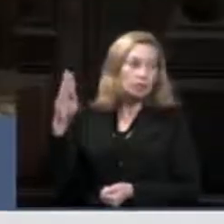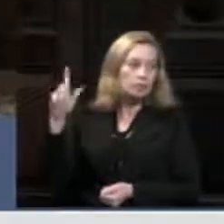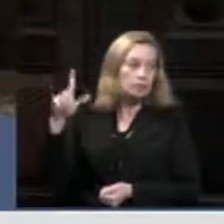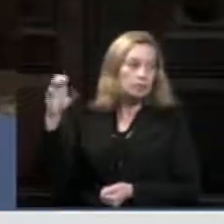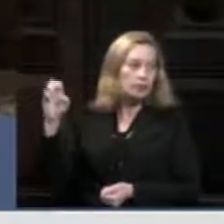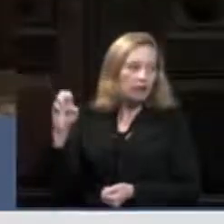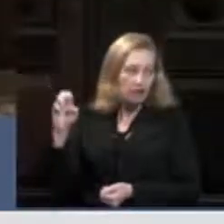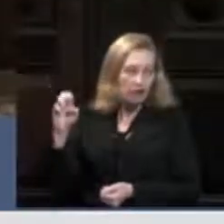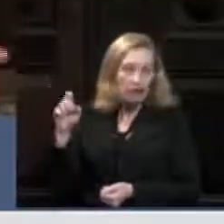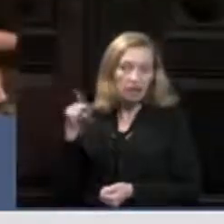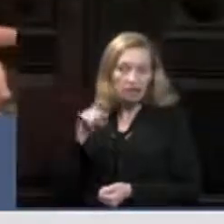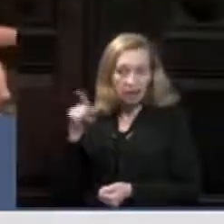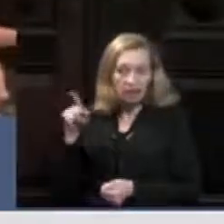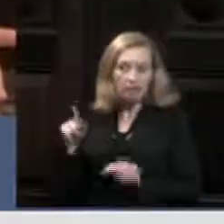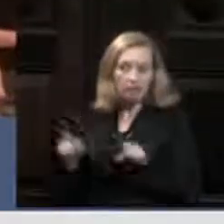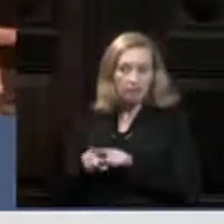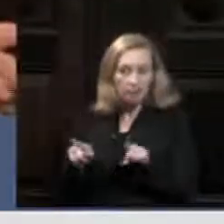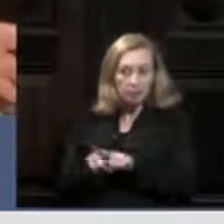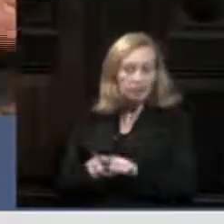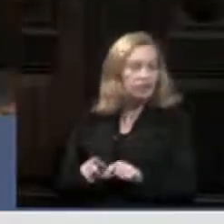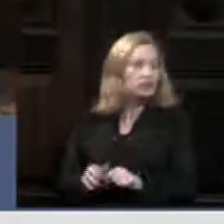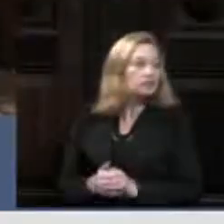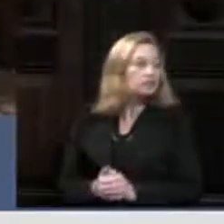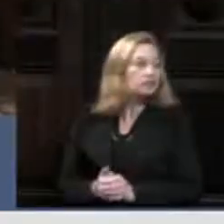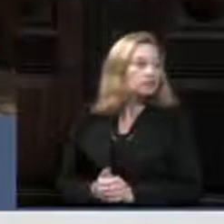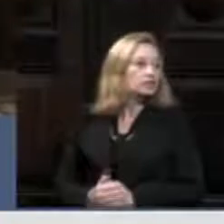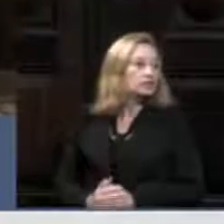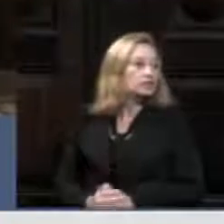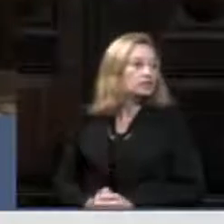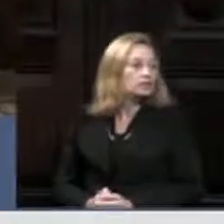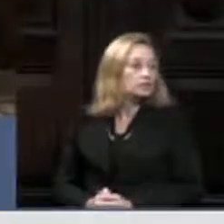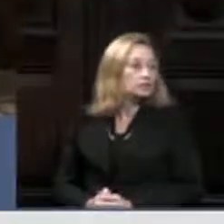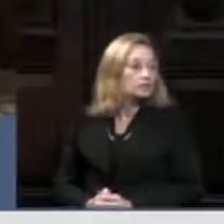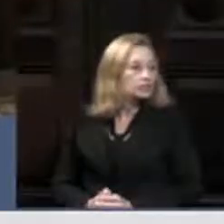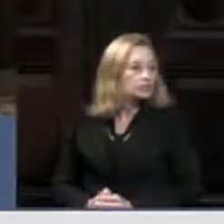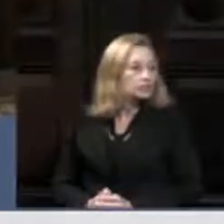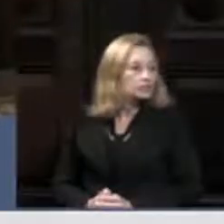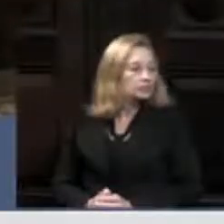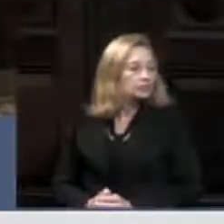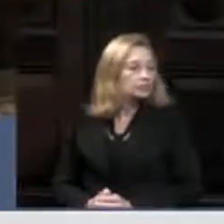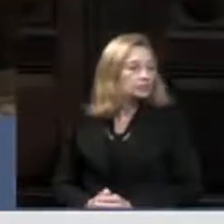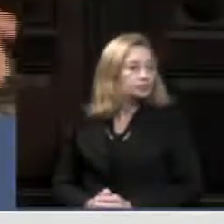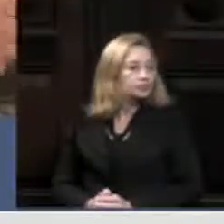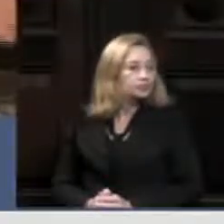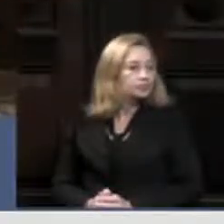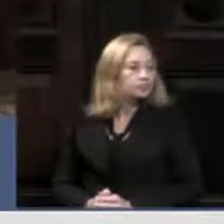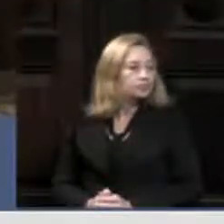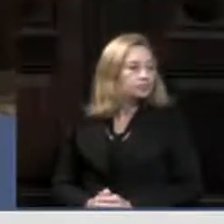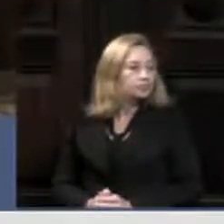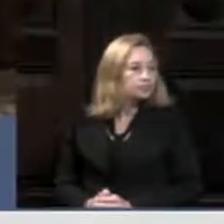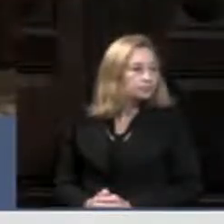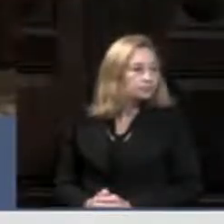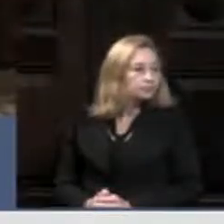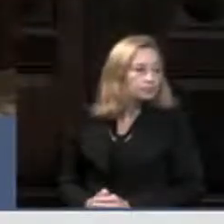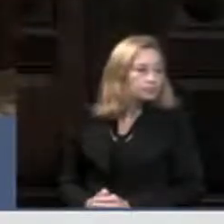colares de Omulu, que é o sincretismo